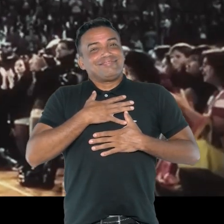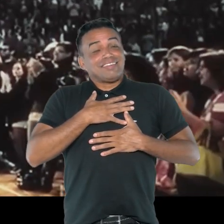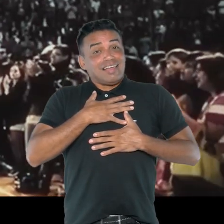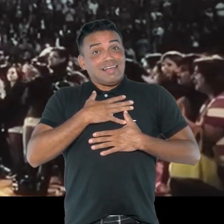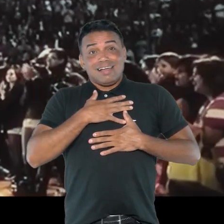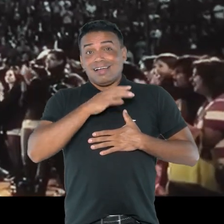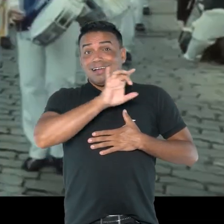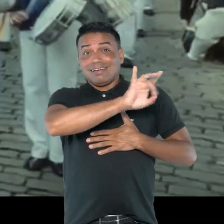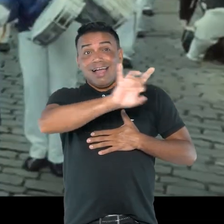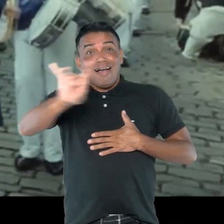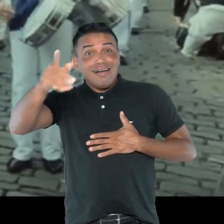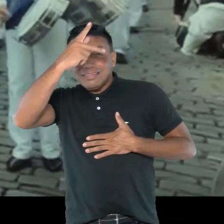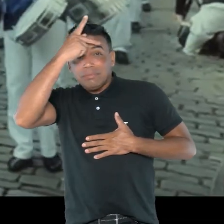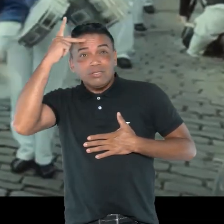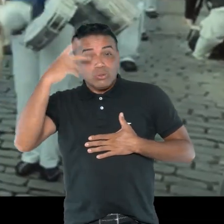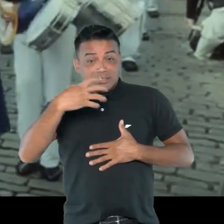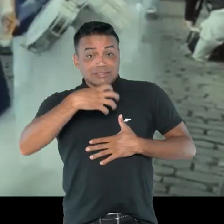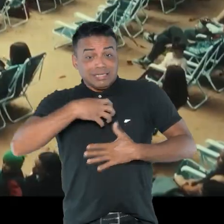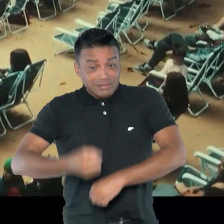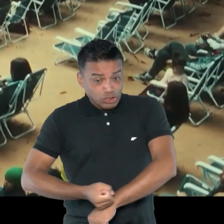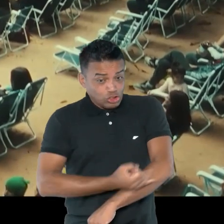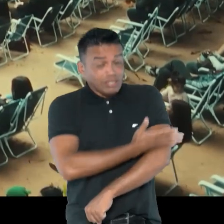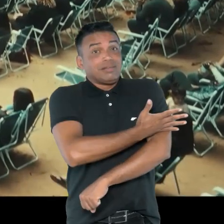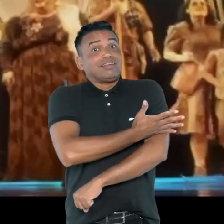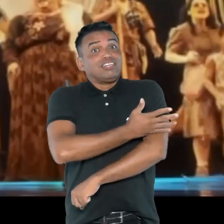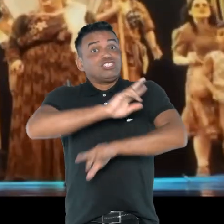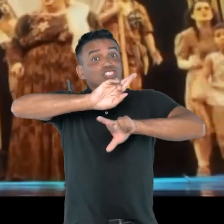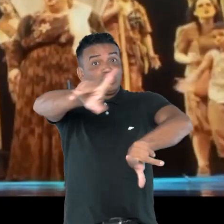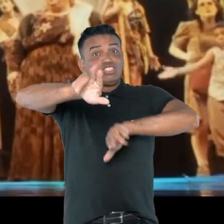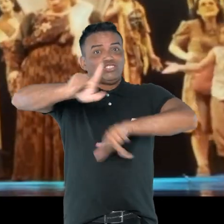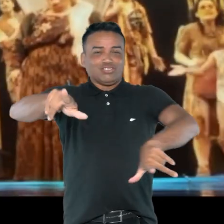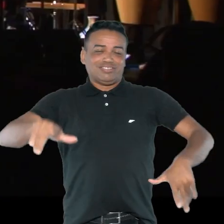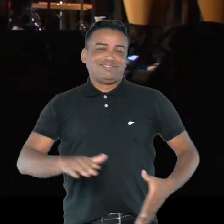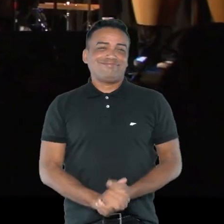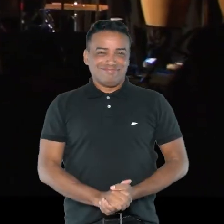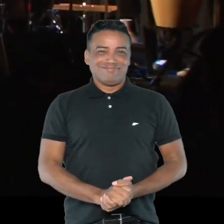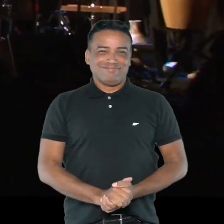que toca cada um de nós de um jeito diferente.